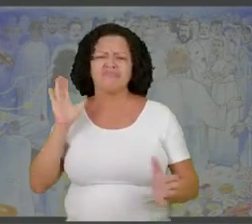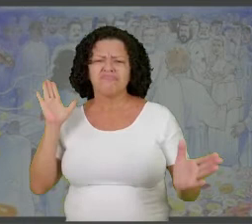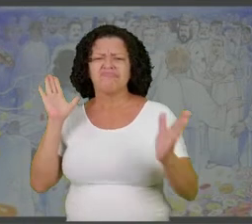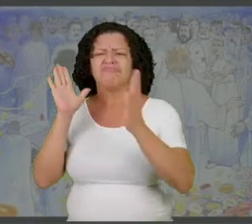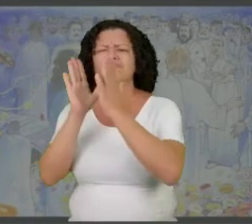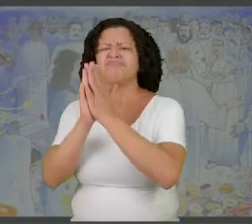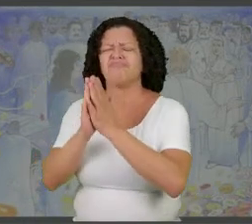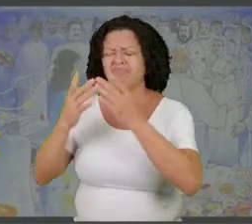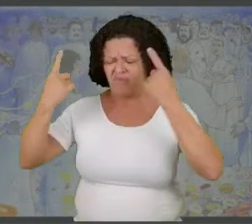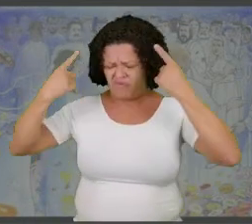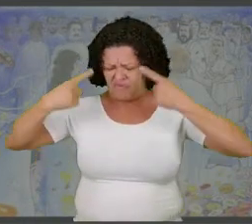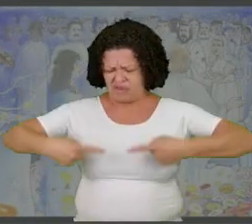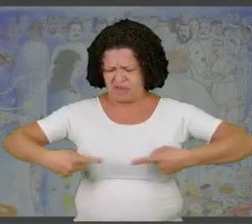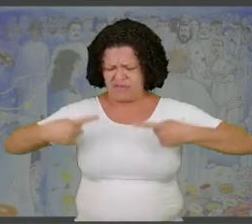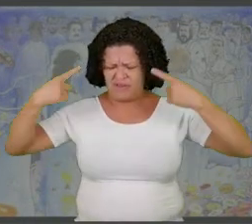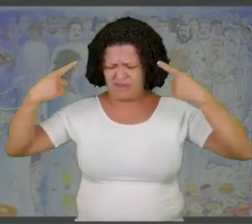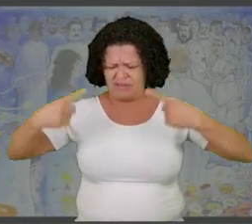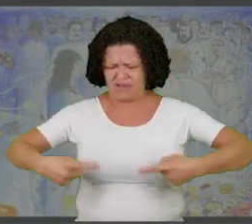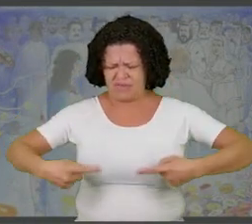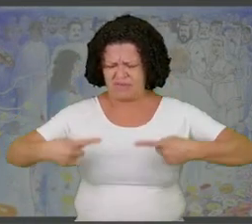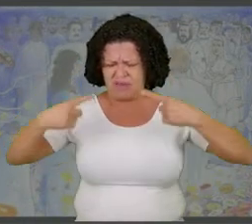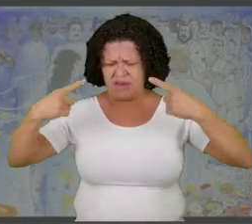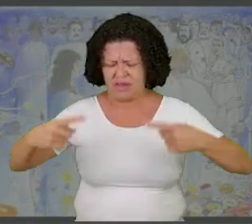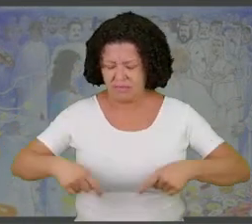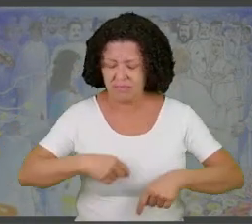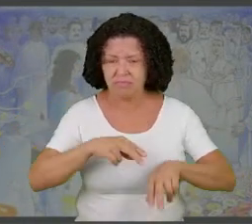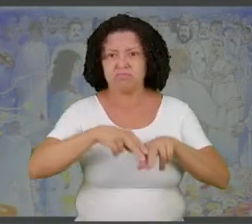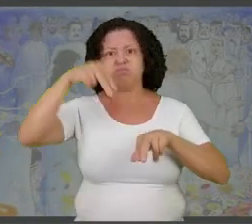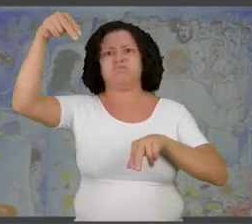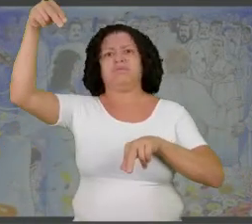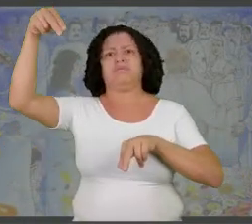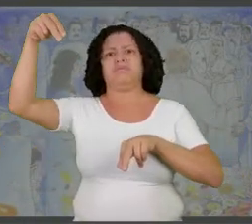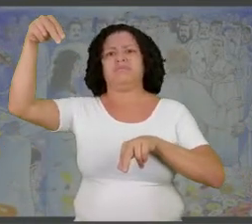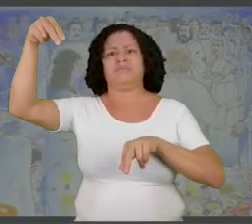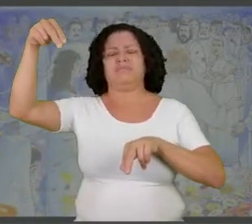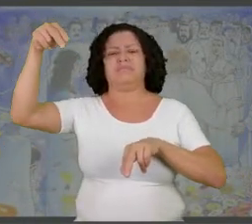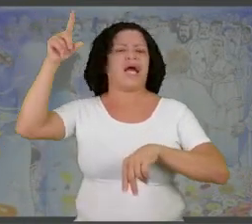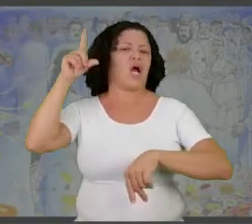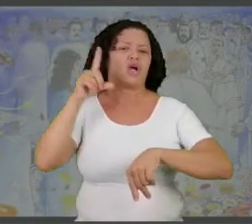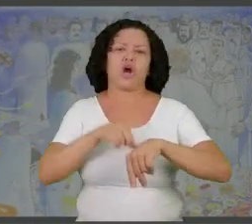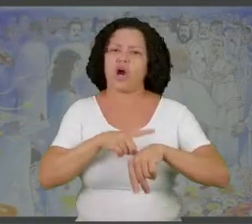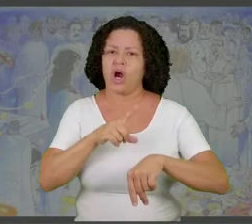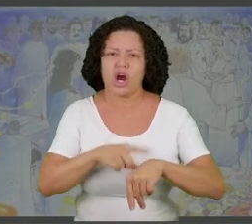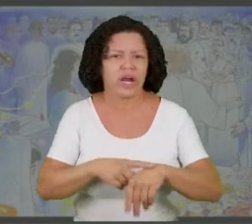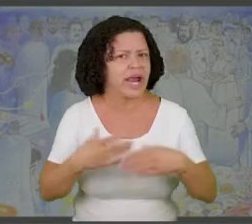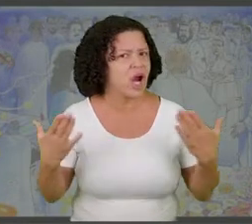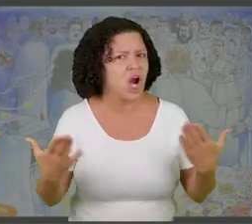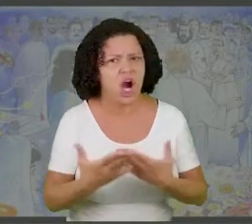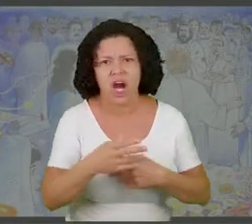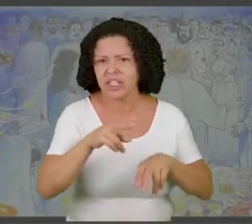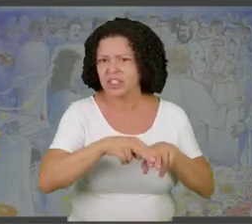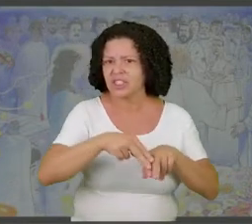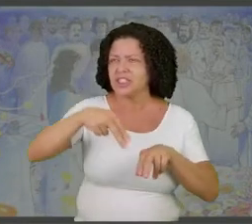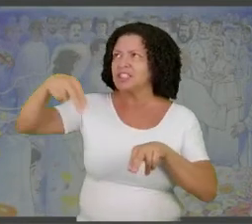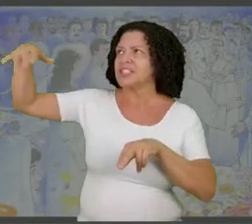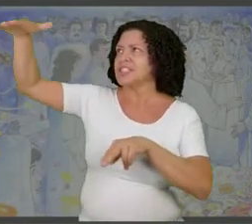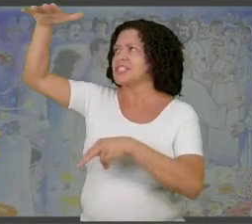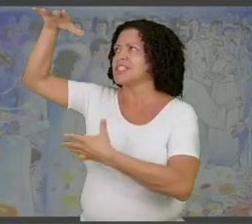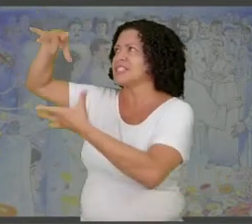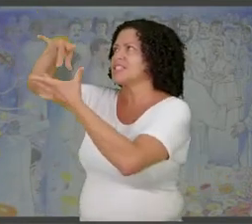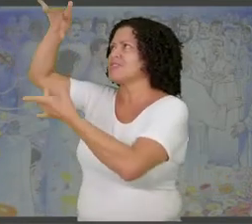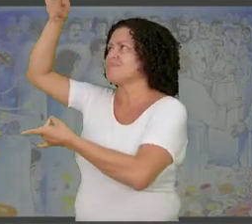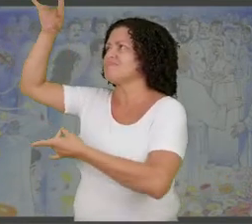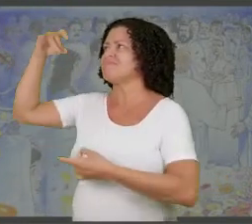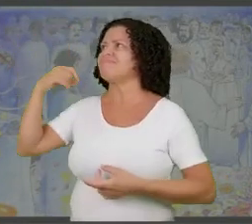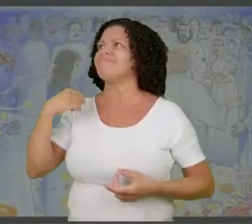enfrentando os nossos desafios e, pum, desencarnamos. Chegada a nossa hora de passar para o mundo espiritual.